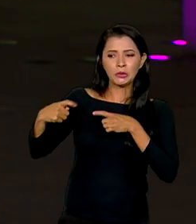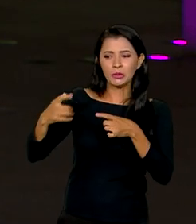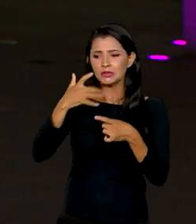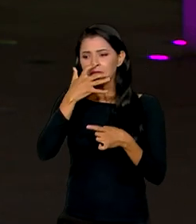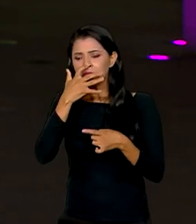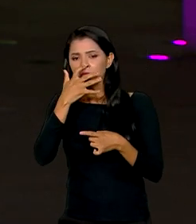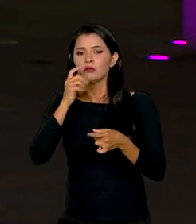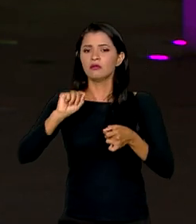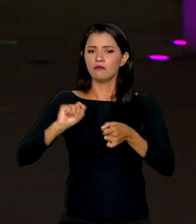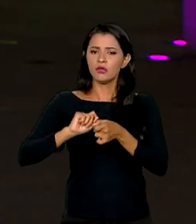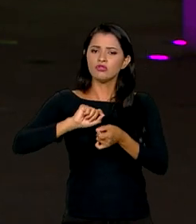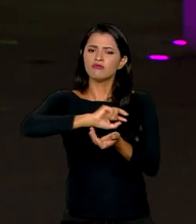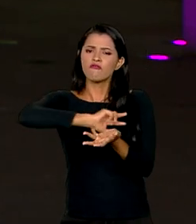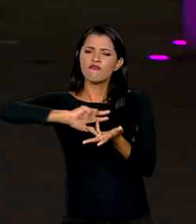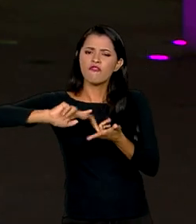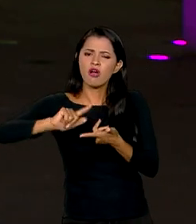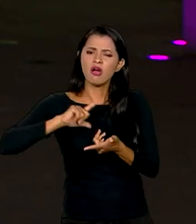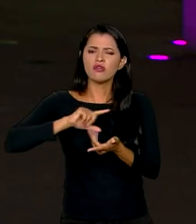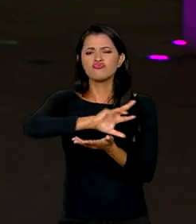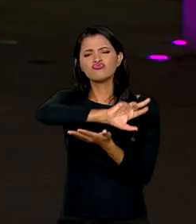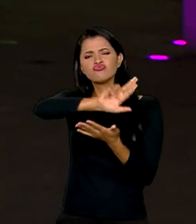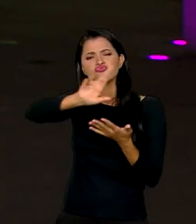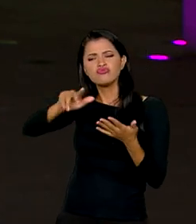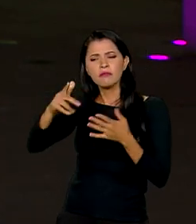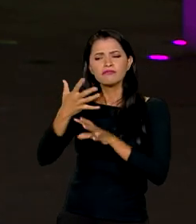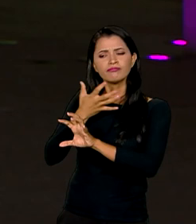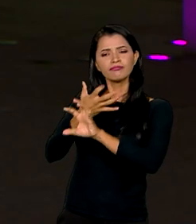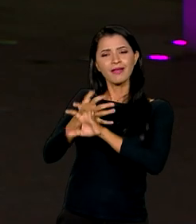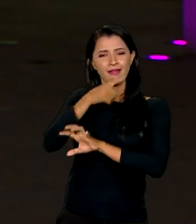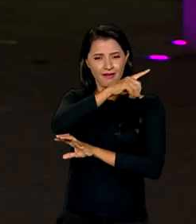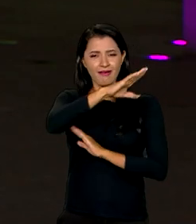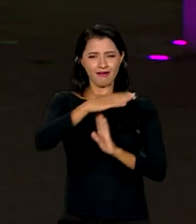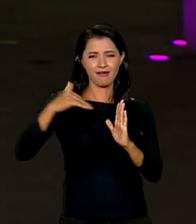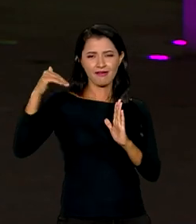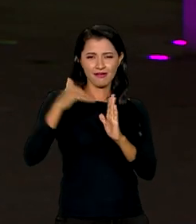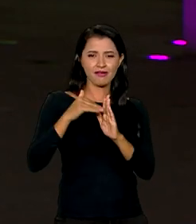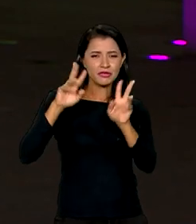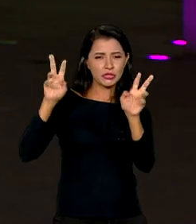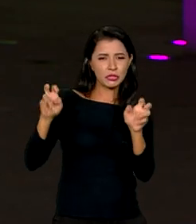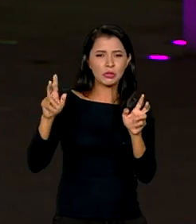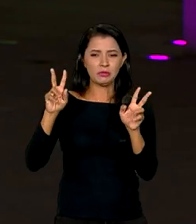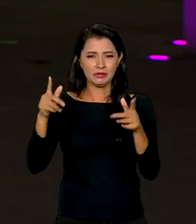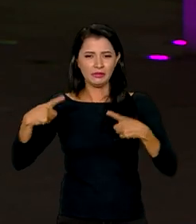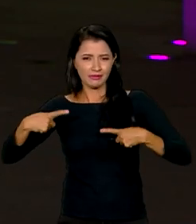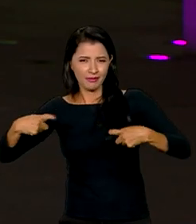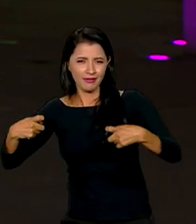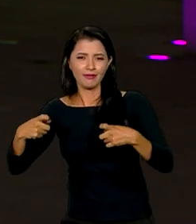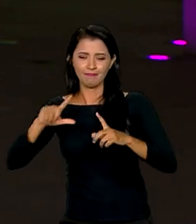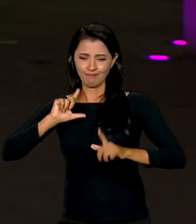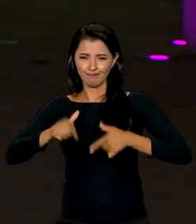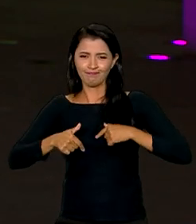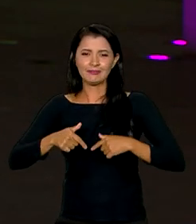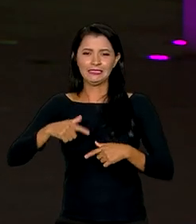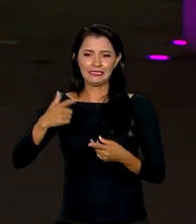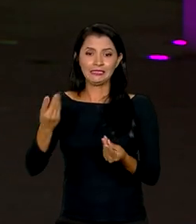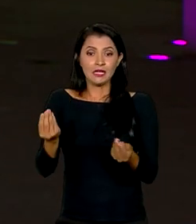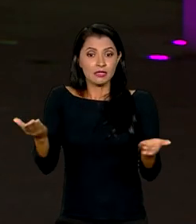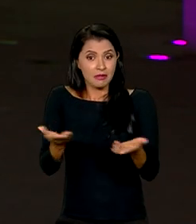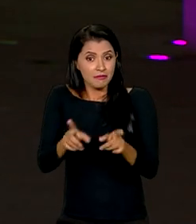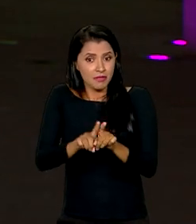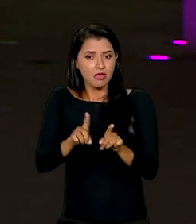e realizado uma série de videoconferências lá do Palácio do Alvorada sobre o assunto. Além disso, nesta